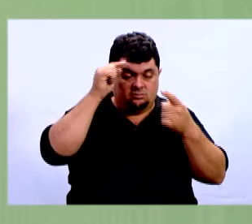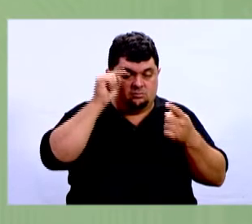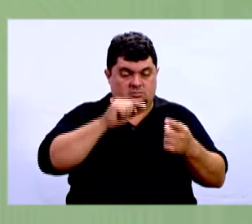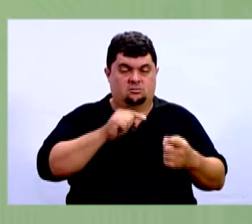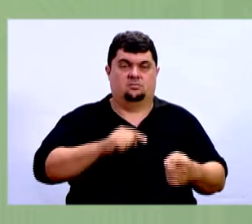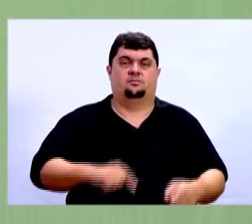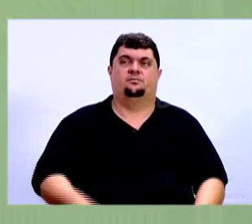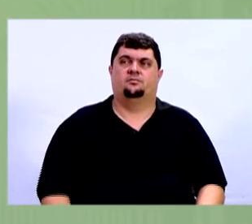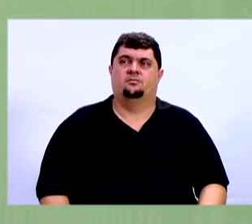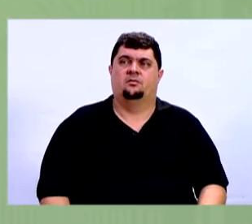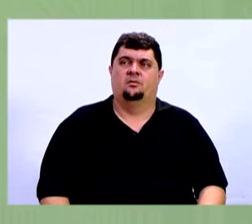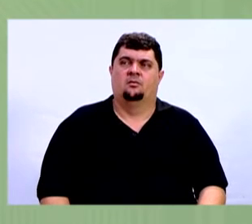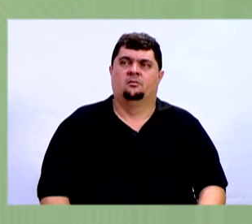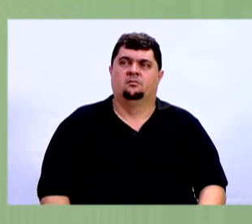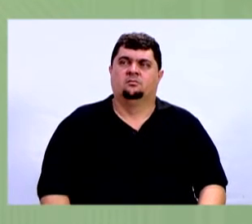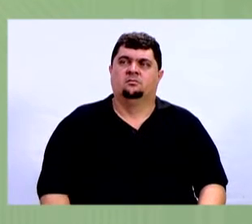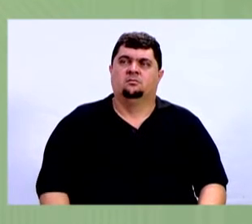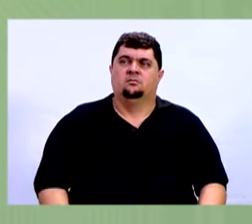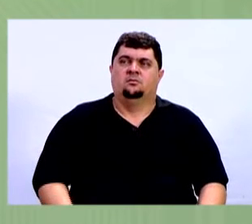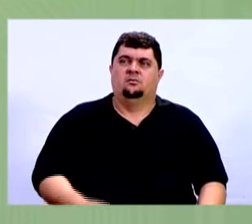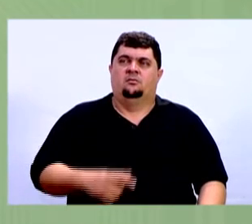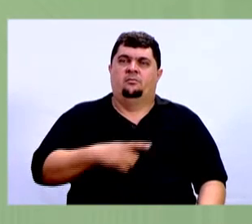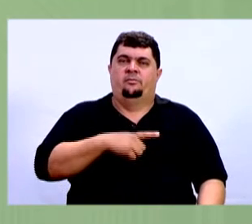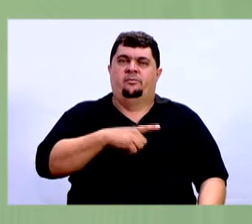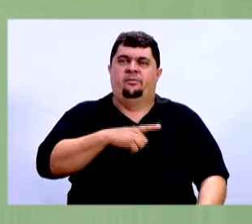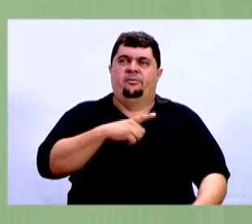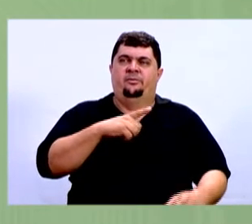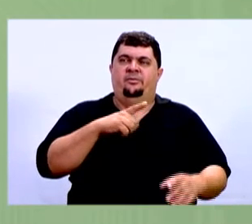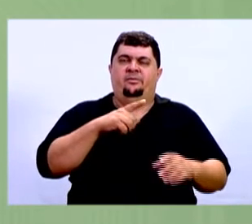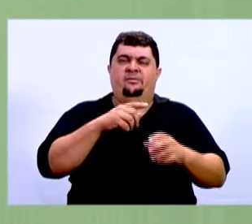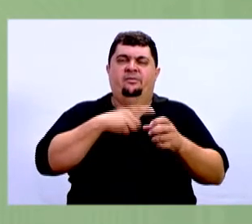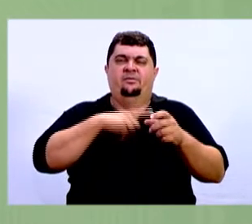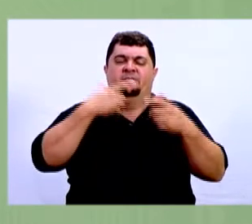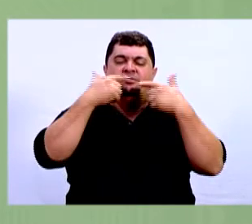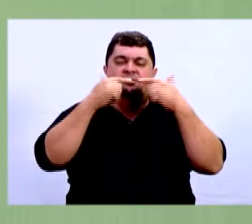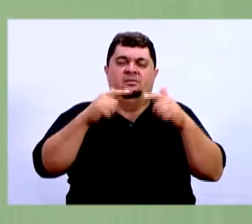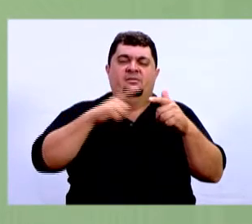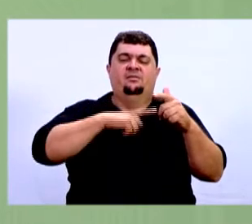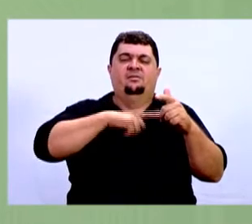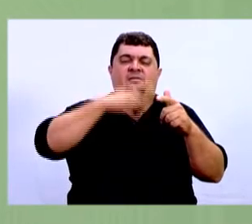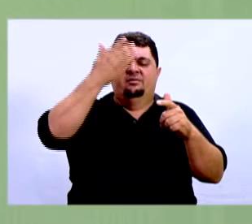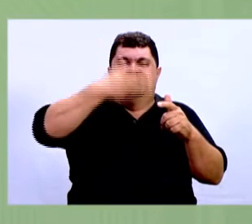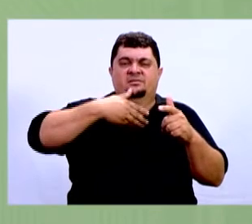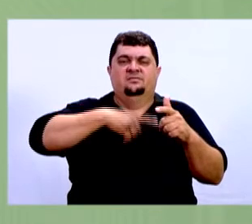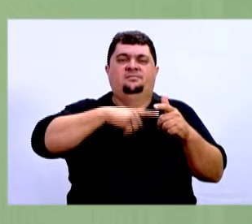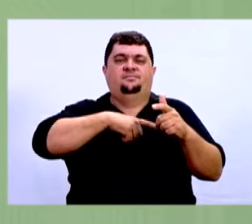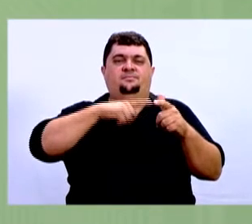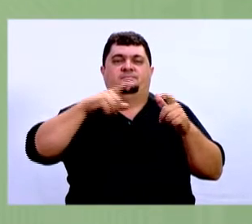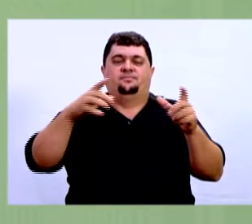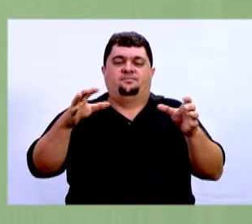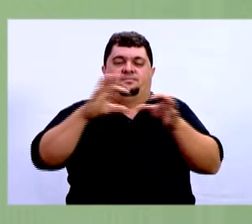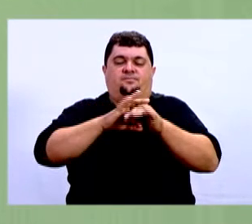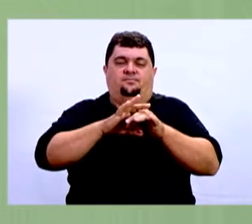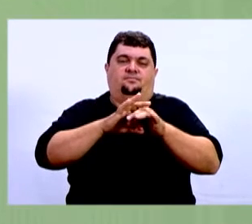presente. O discurso em si, ele é uma construção linguística, justo e do contexto